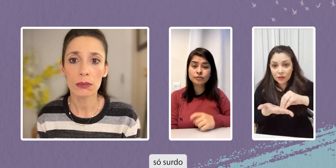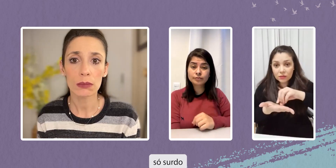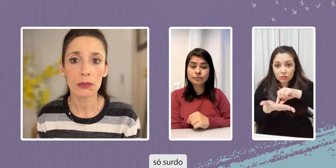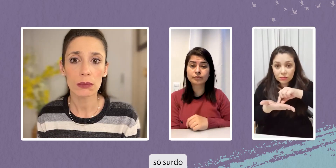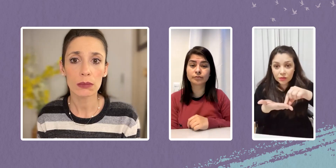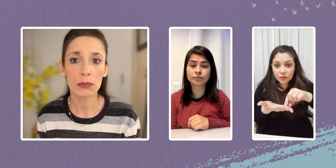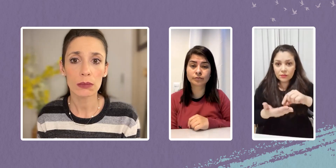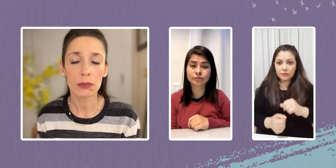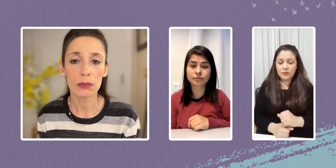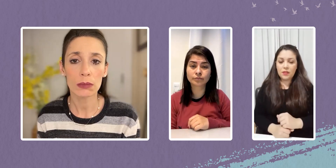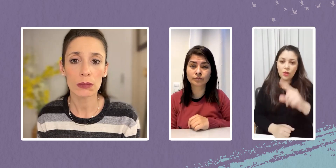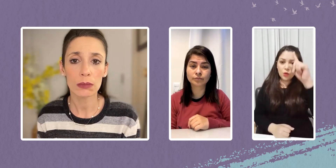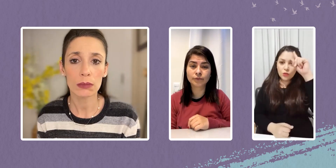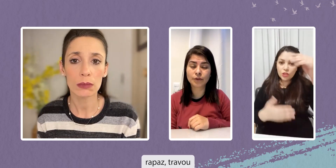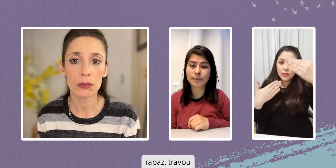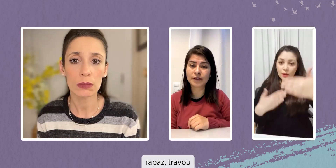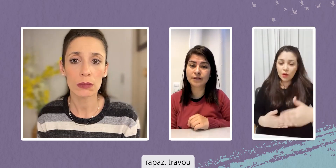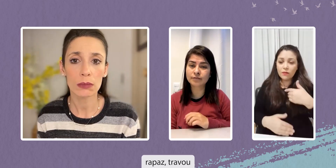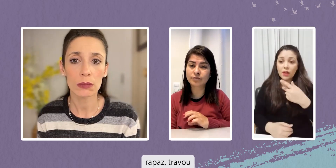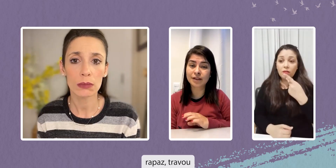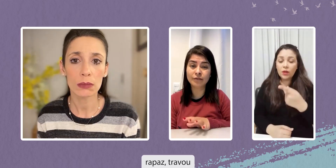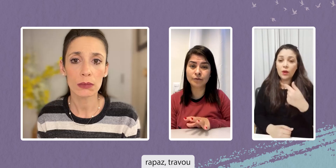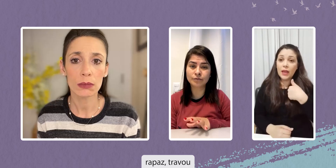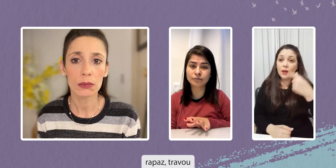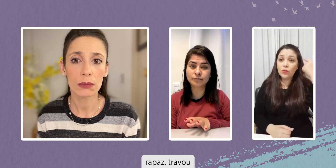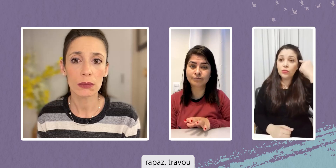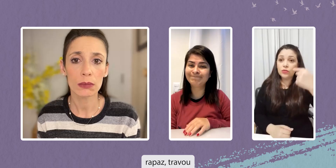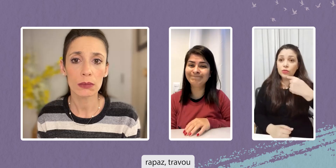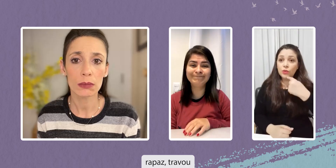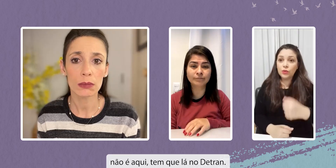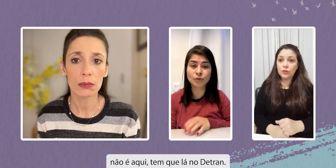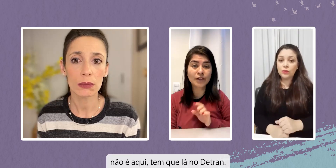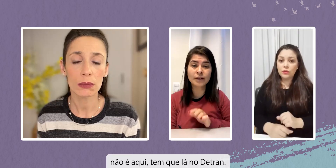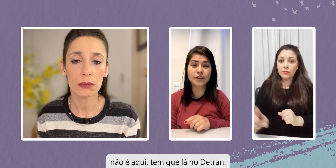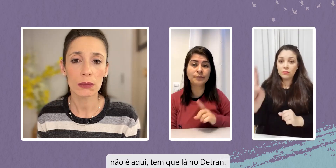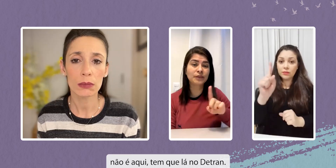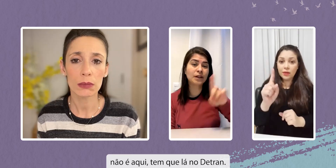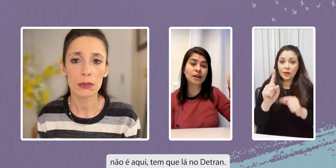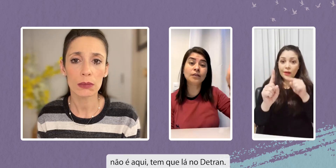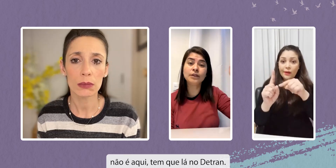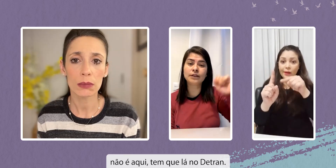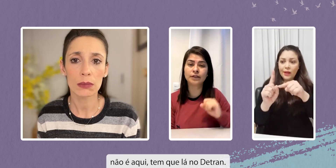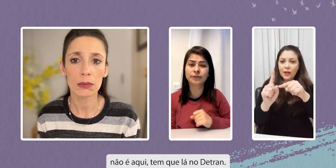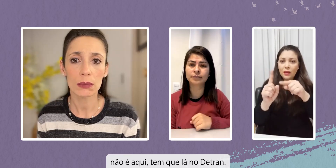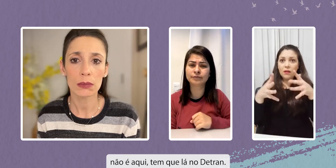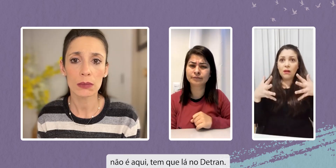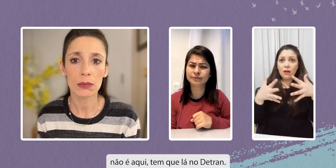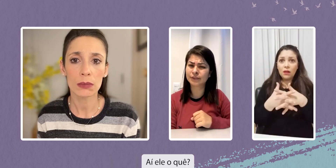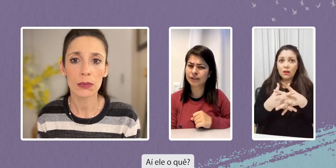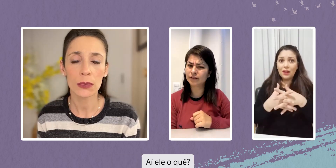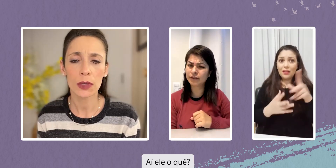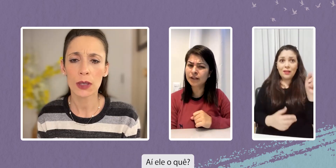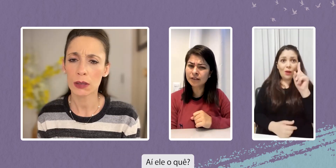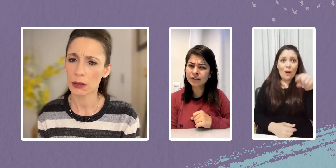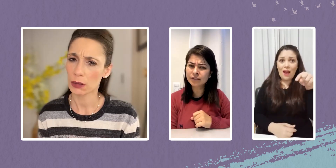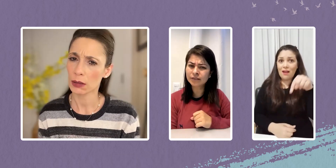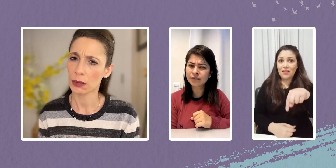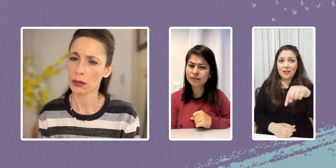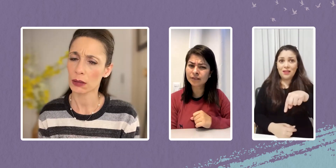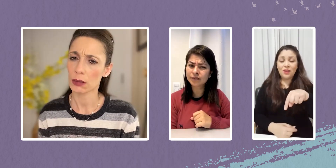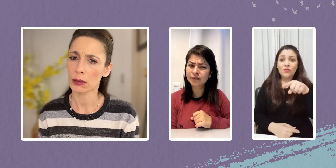surdo. O rapaz travou. Não é aqui, tem que ir lá no Detran. Aí ele, o quê?